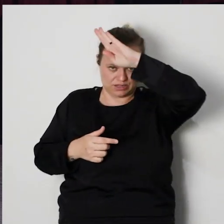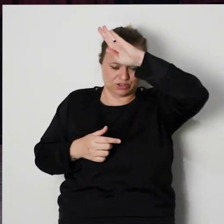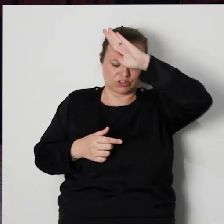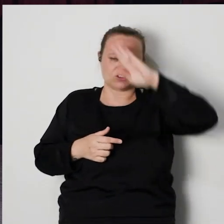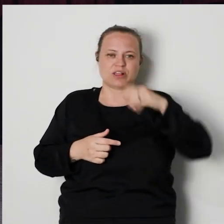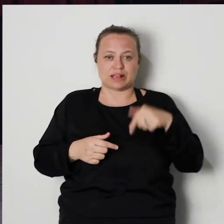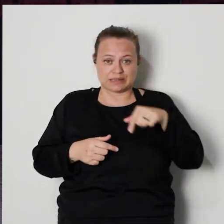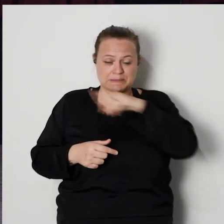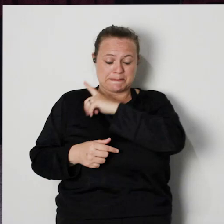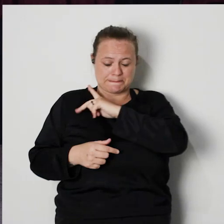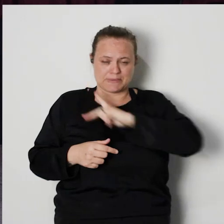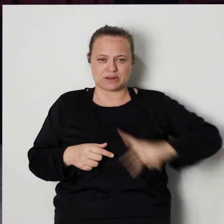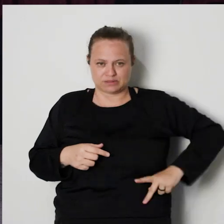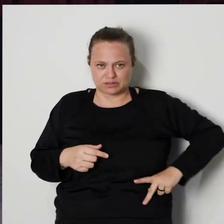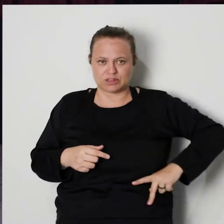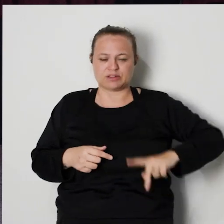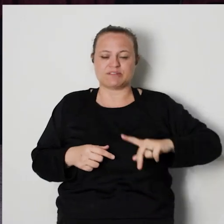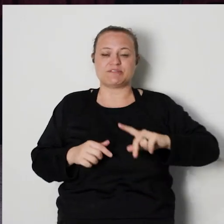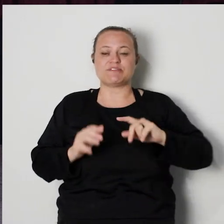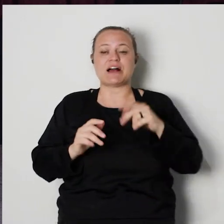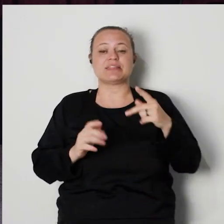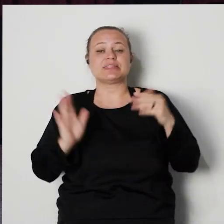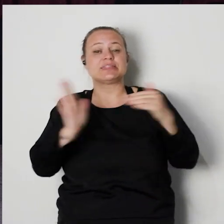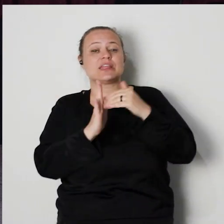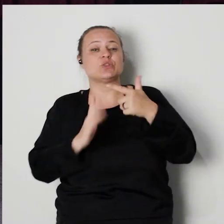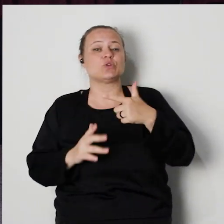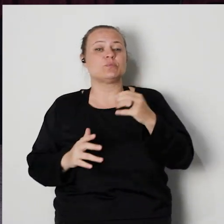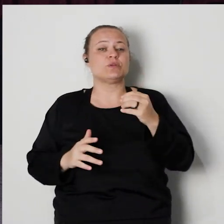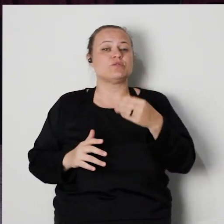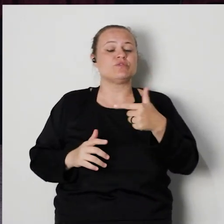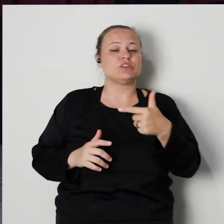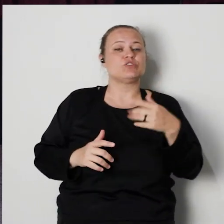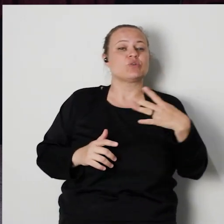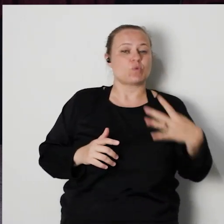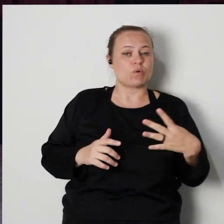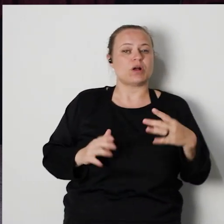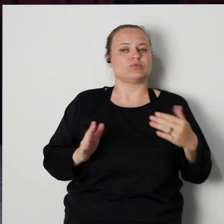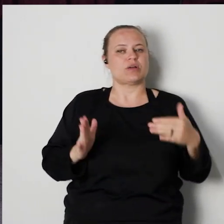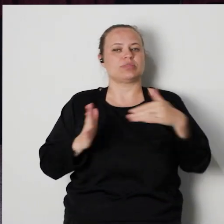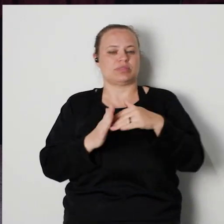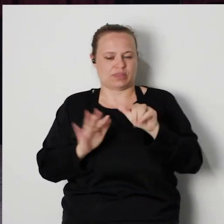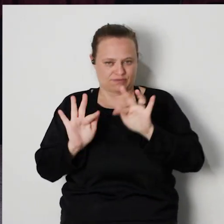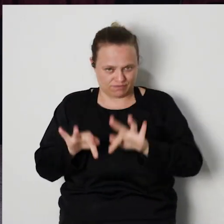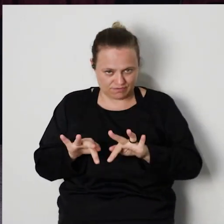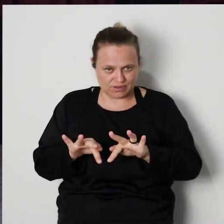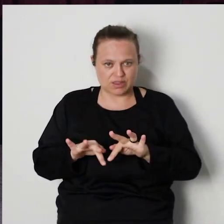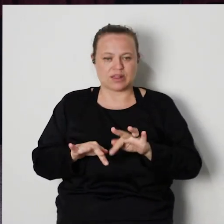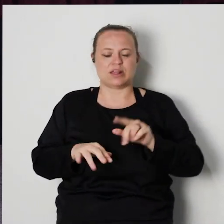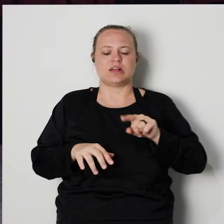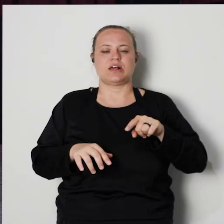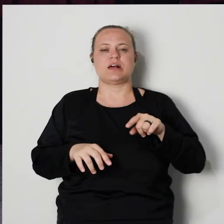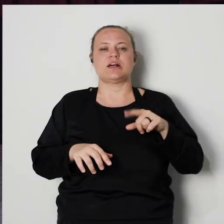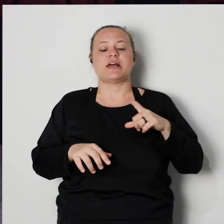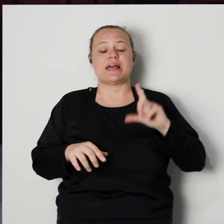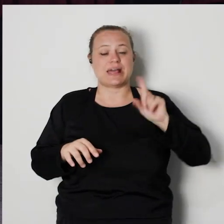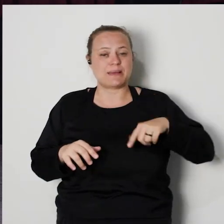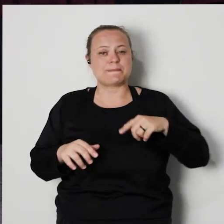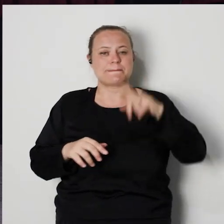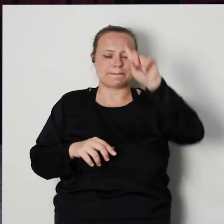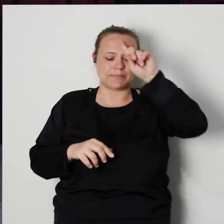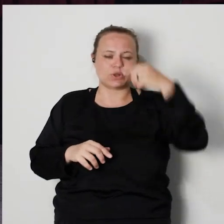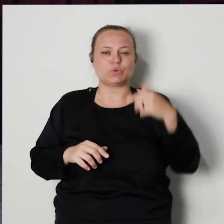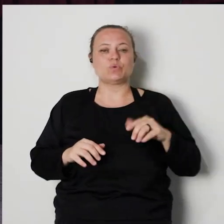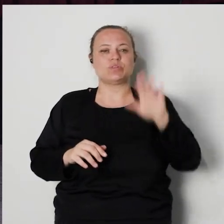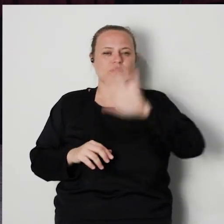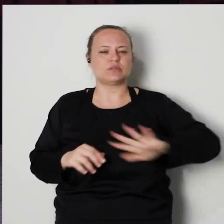realidade. Ele não foi, ele foi prorrogado agora pelo presidente desse país, prorrogou até